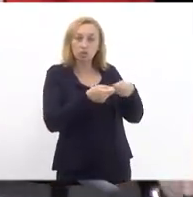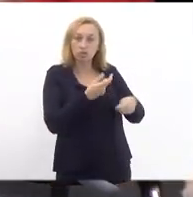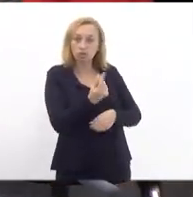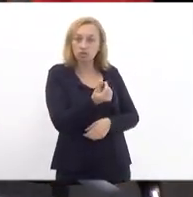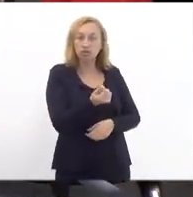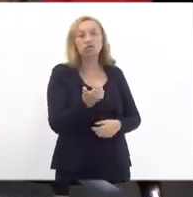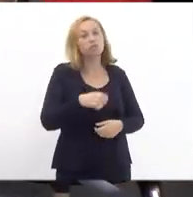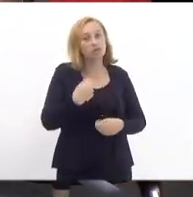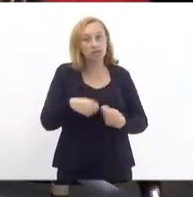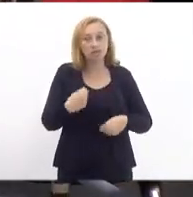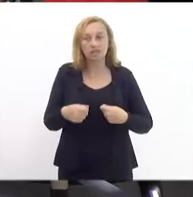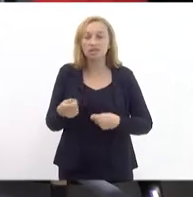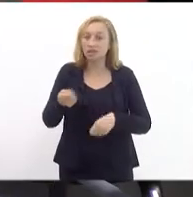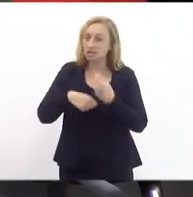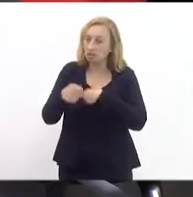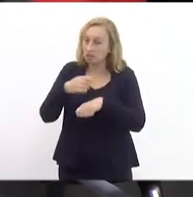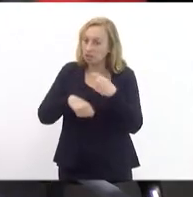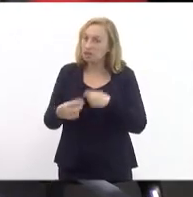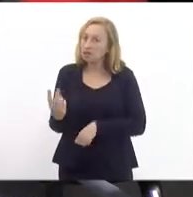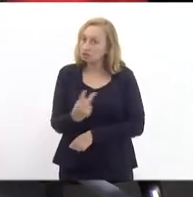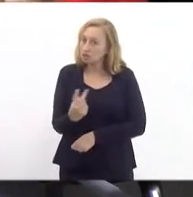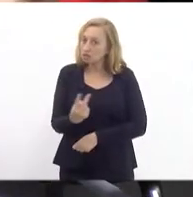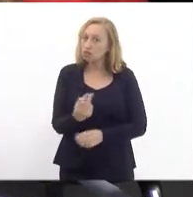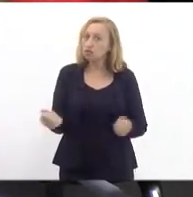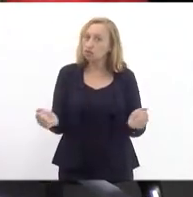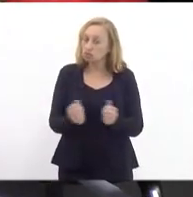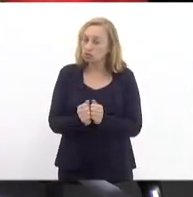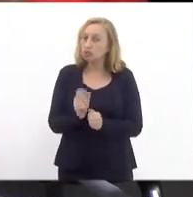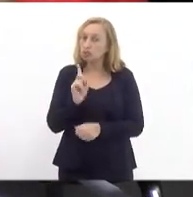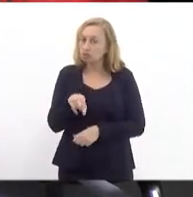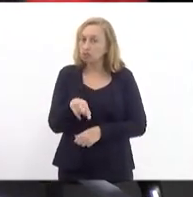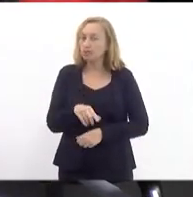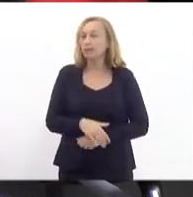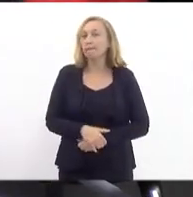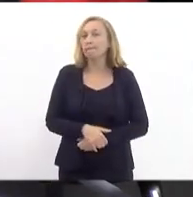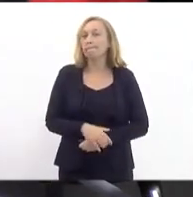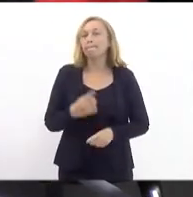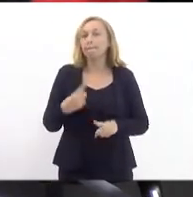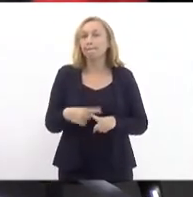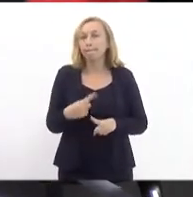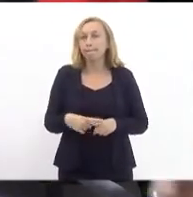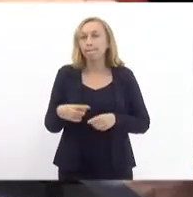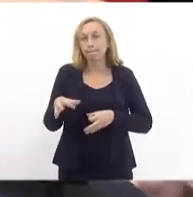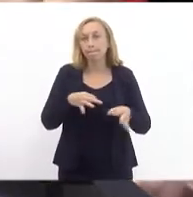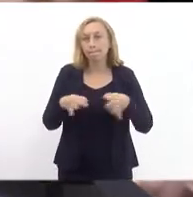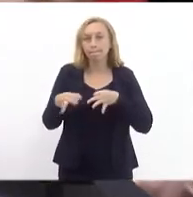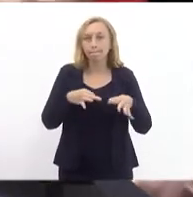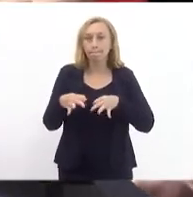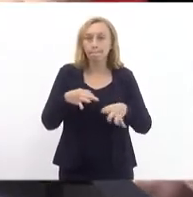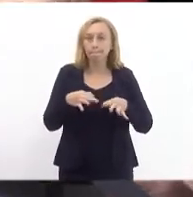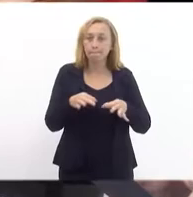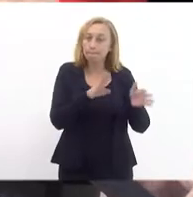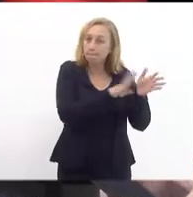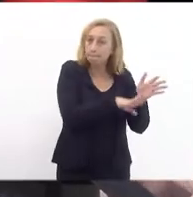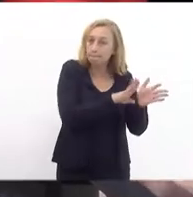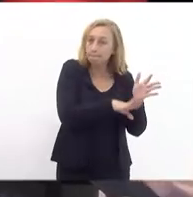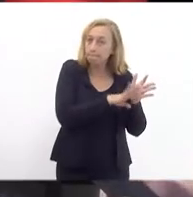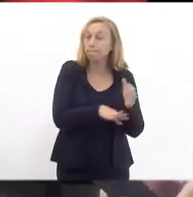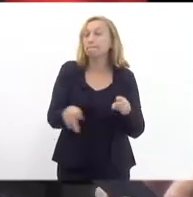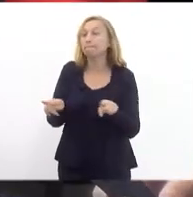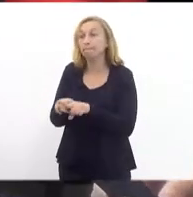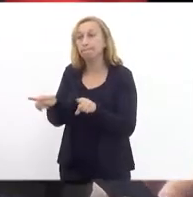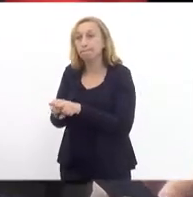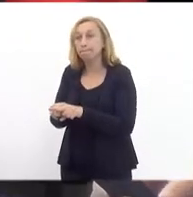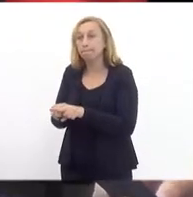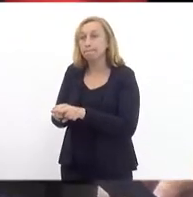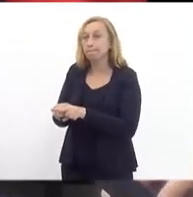nessa mesa de negociação, evidentemente, né? Porque há que se planejar a despesa e há também que se ter